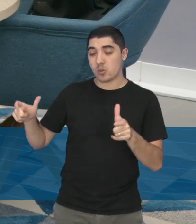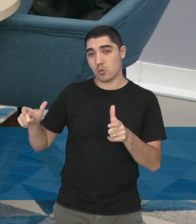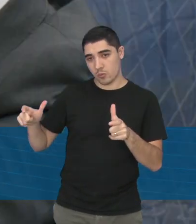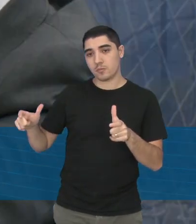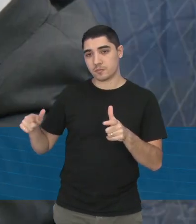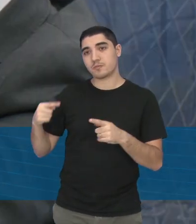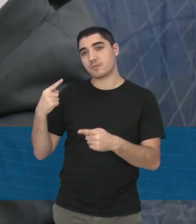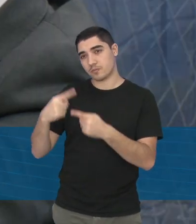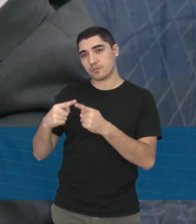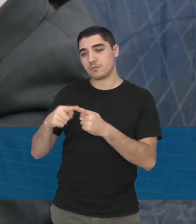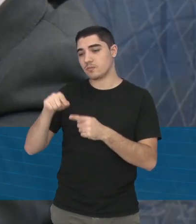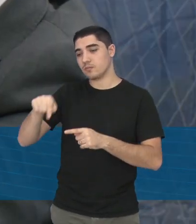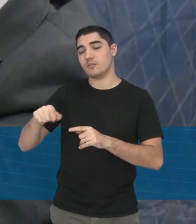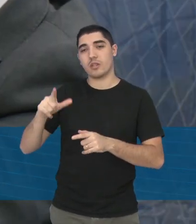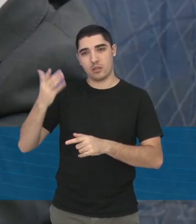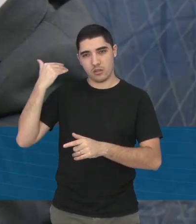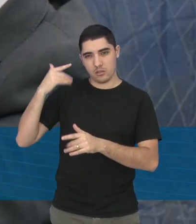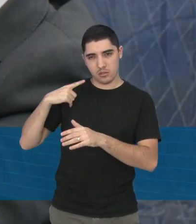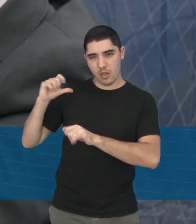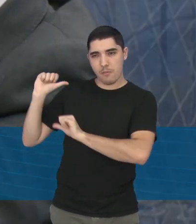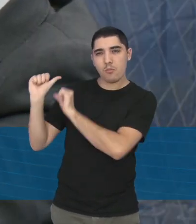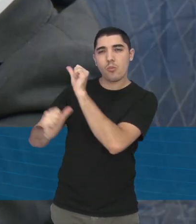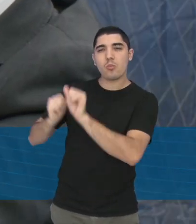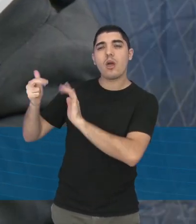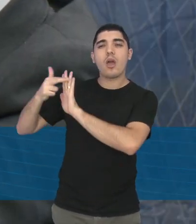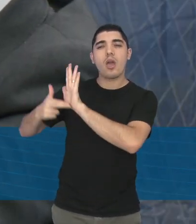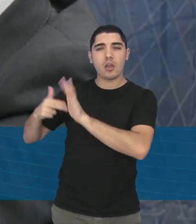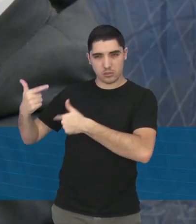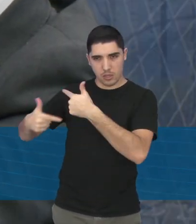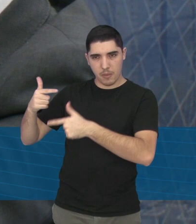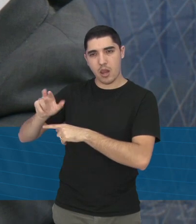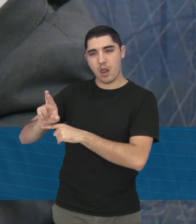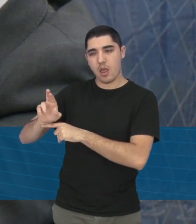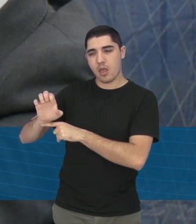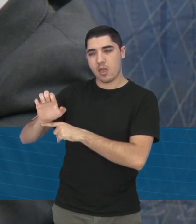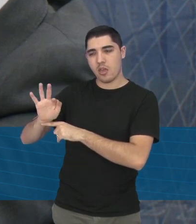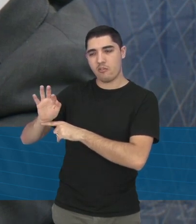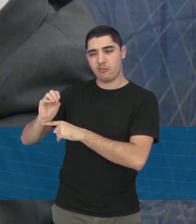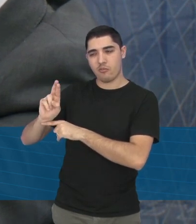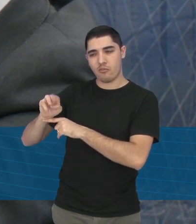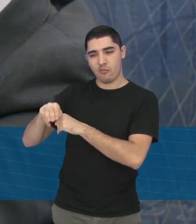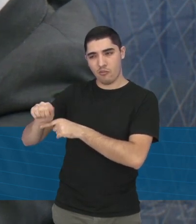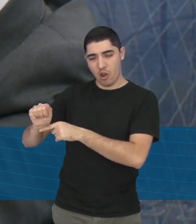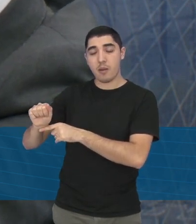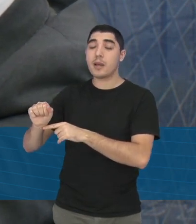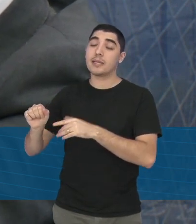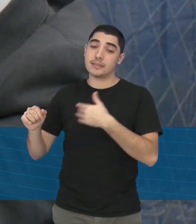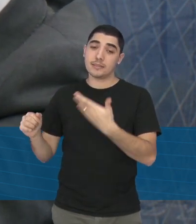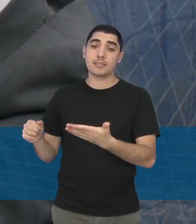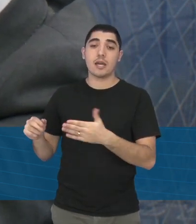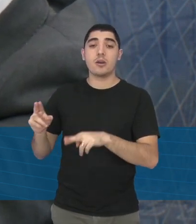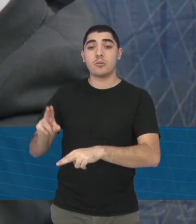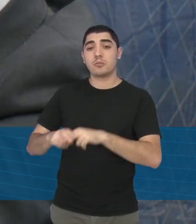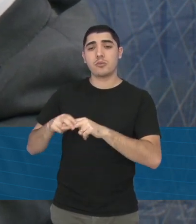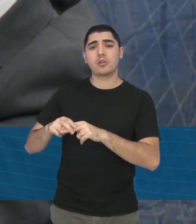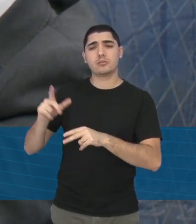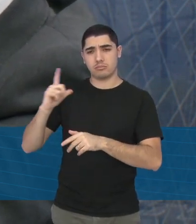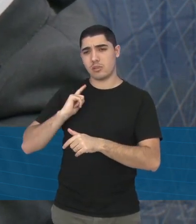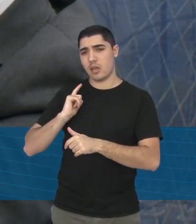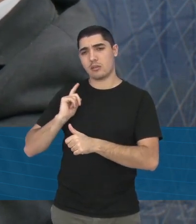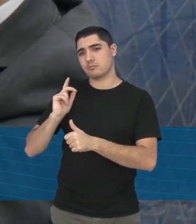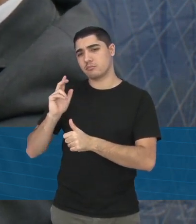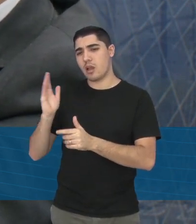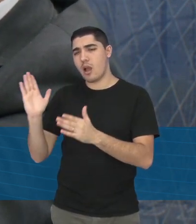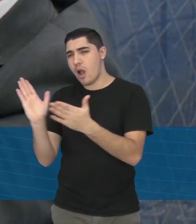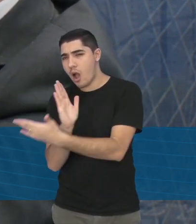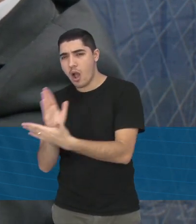reforma trabalhista. Inicialmente, houve um decréscimo, né? E houve diversas mudanças que eu até entendo bem, ponderadas